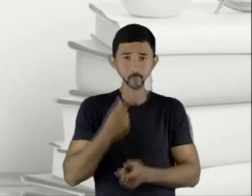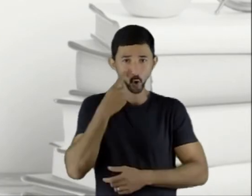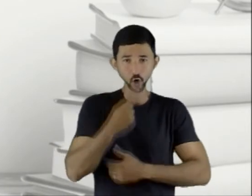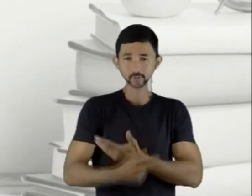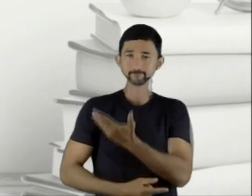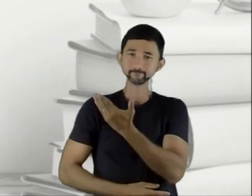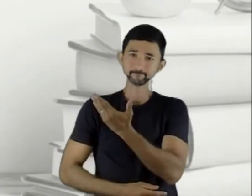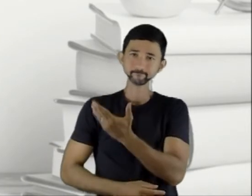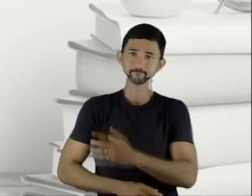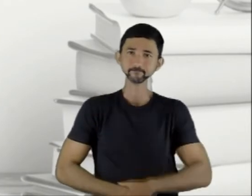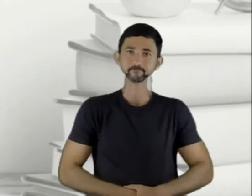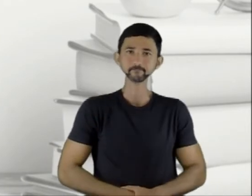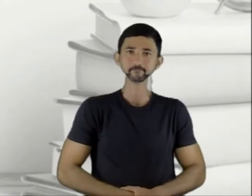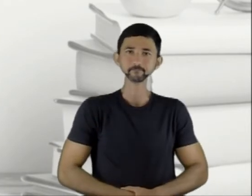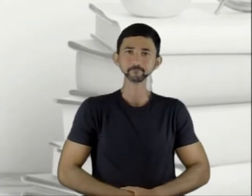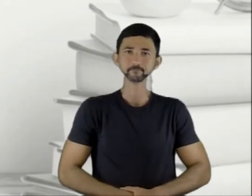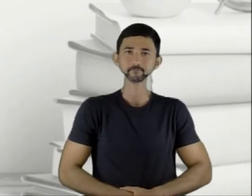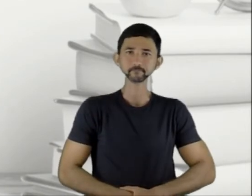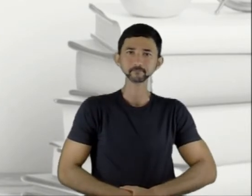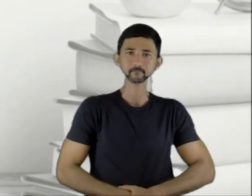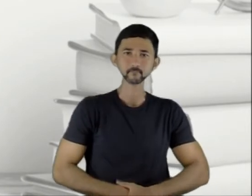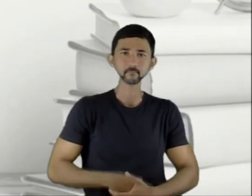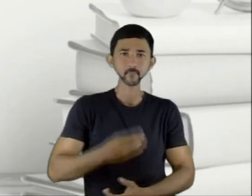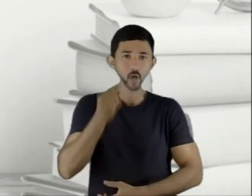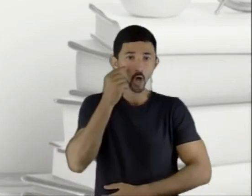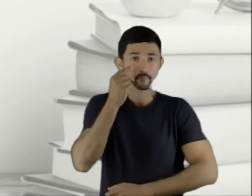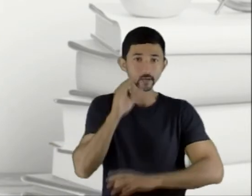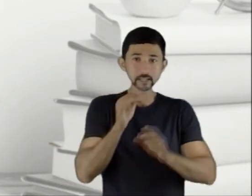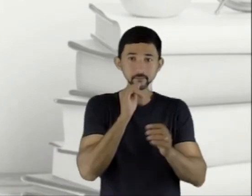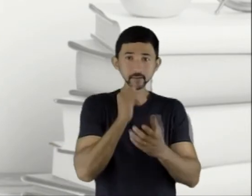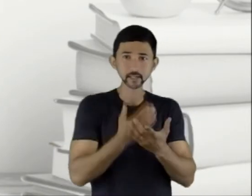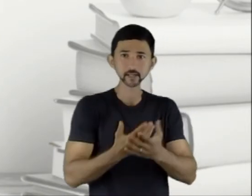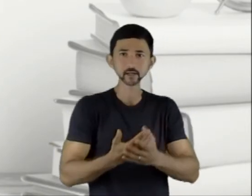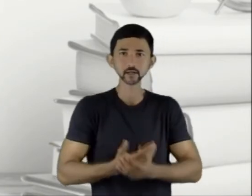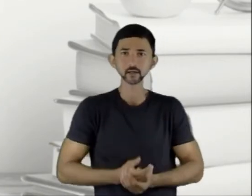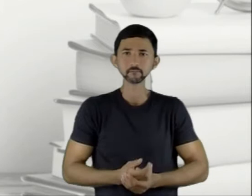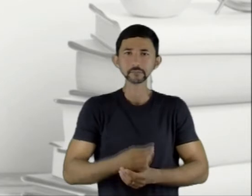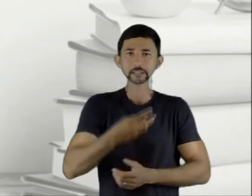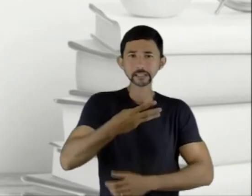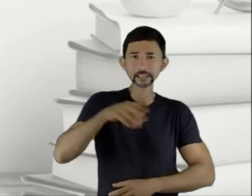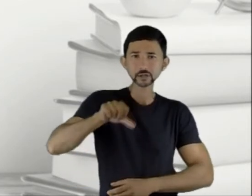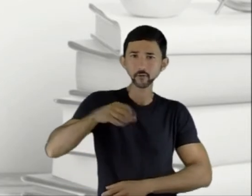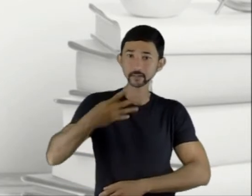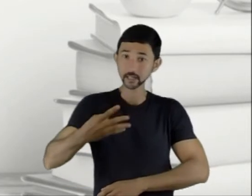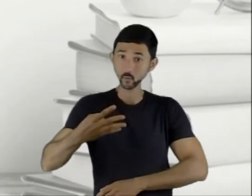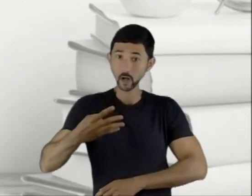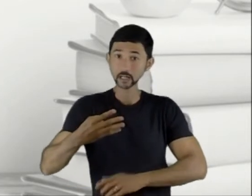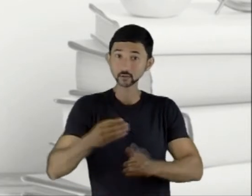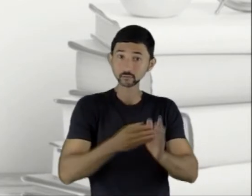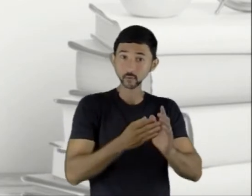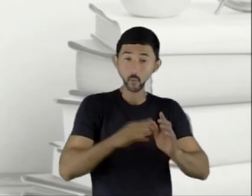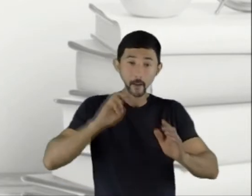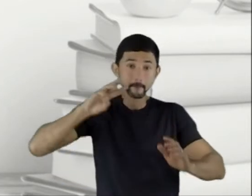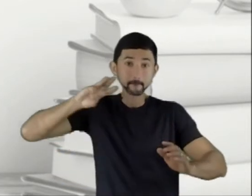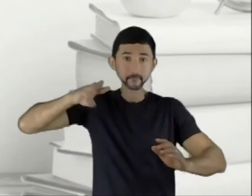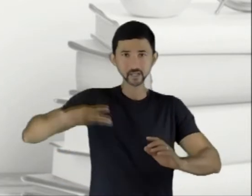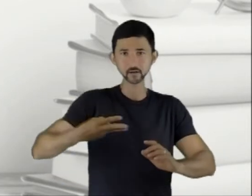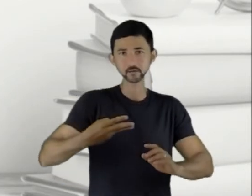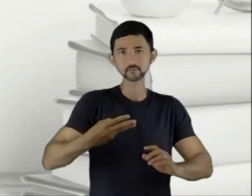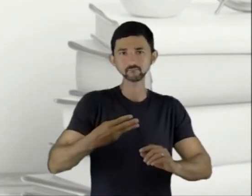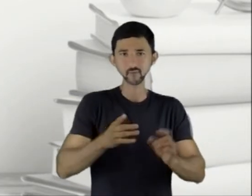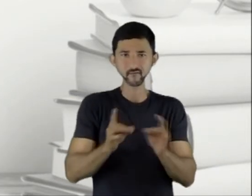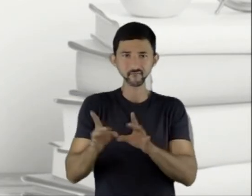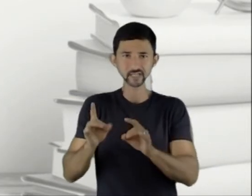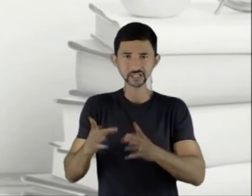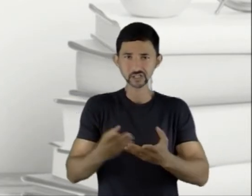acompanhar. E observa que está 394, né? Mas isso é em milhares de unidades.